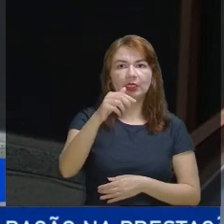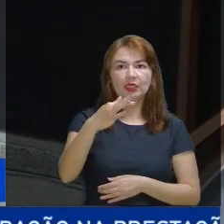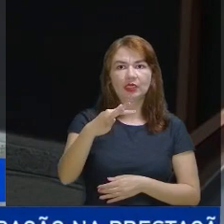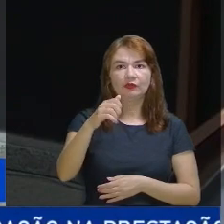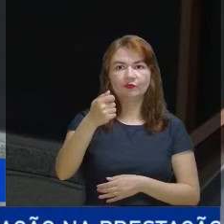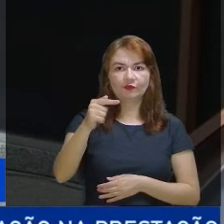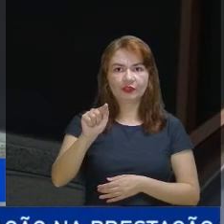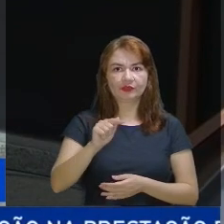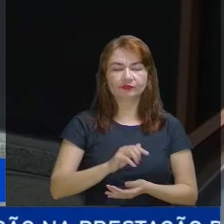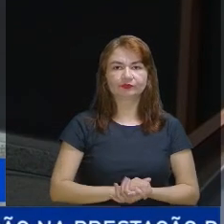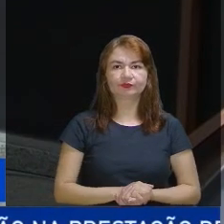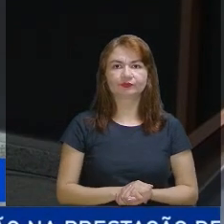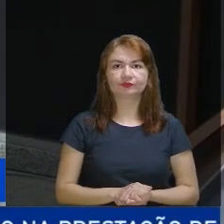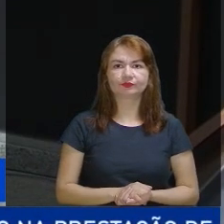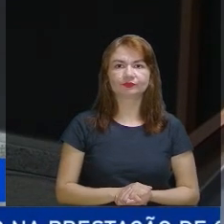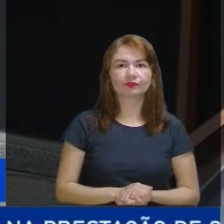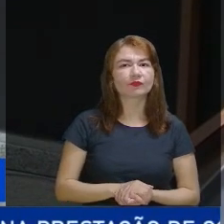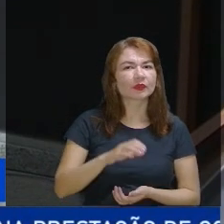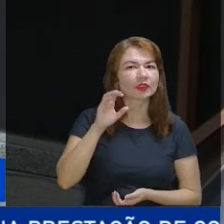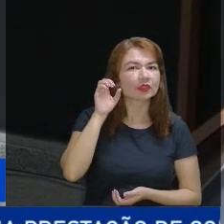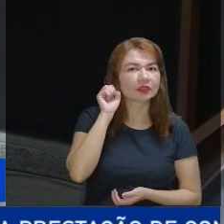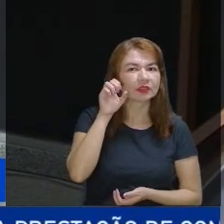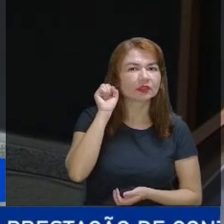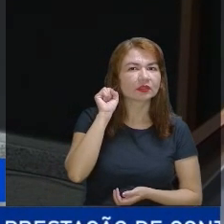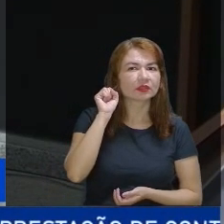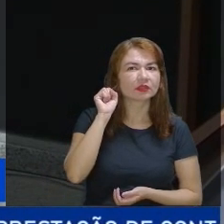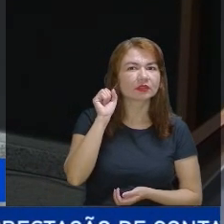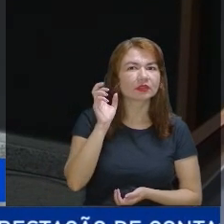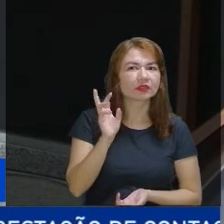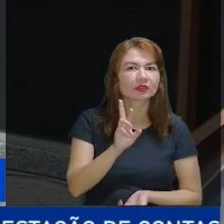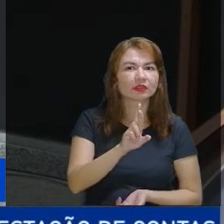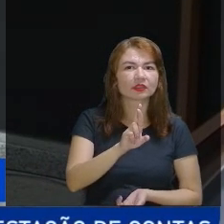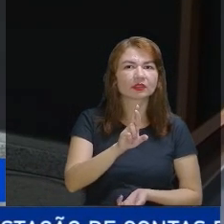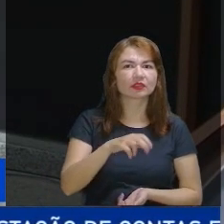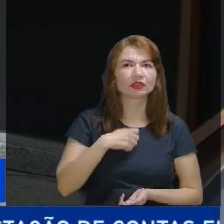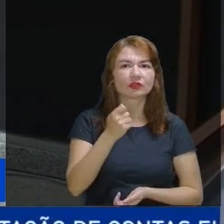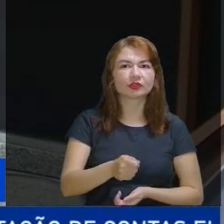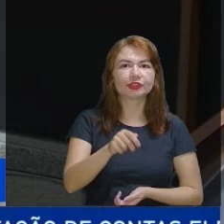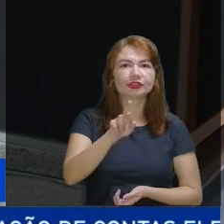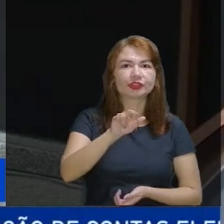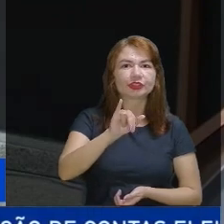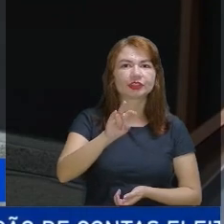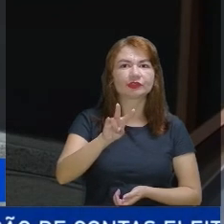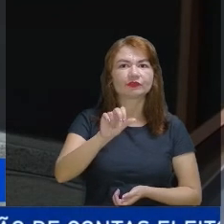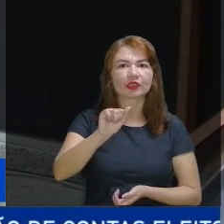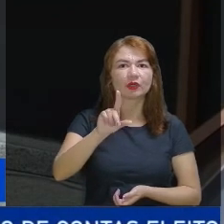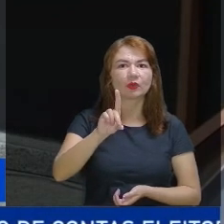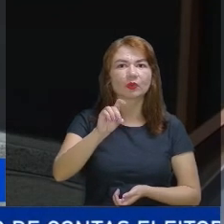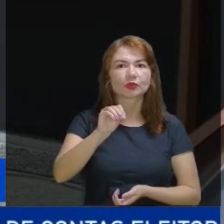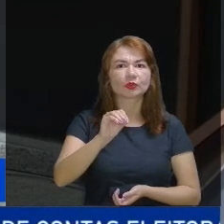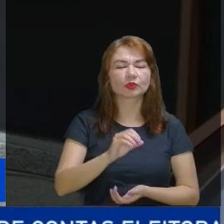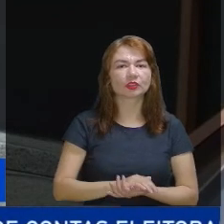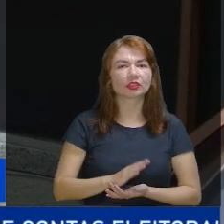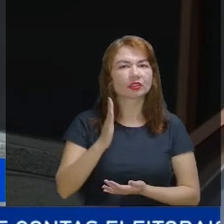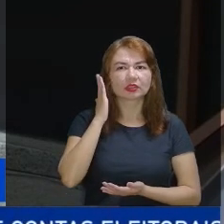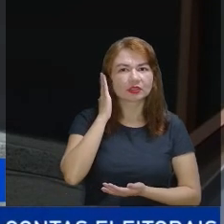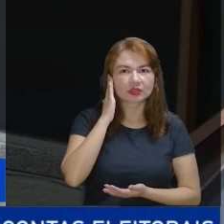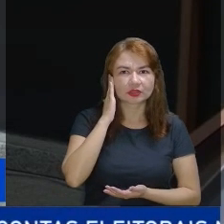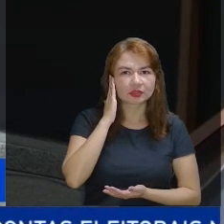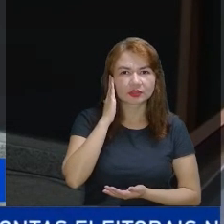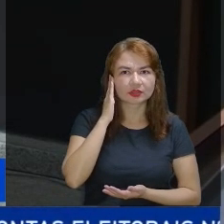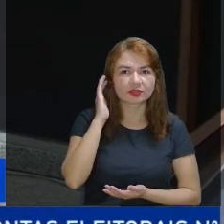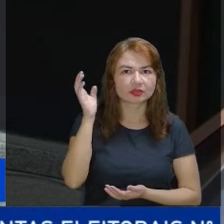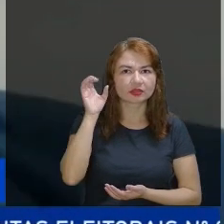Ficou sem o som, doutor Rivaldo? Repete. Rivaldo. Relator. Como eminente relator. Está escutando, senhor